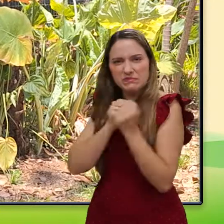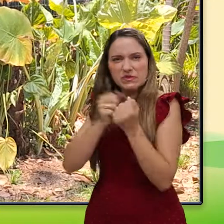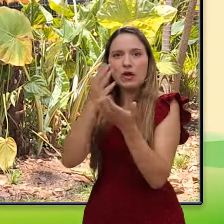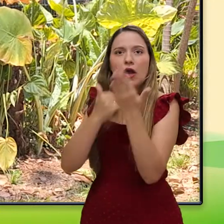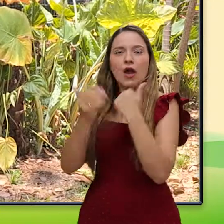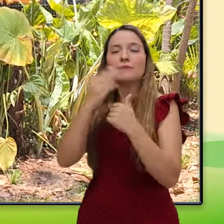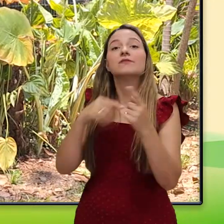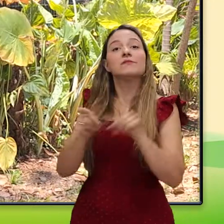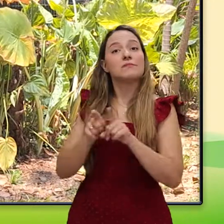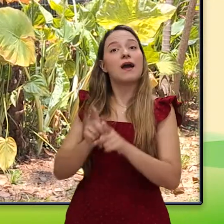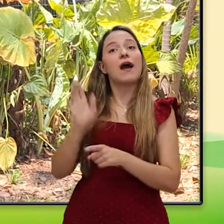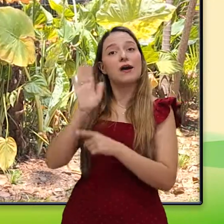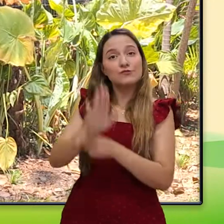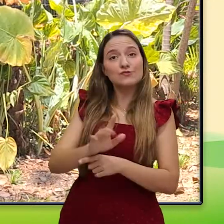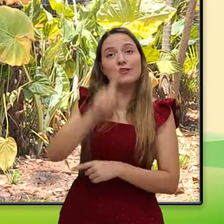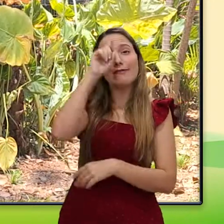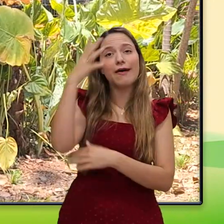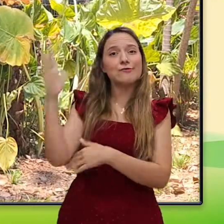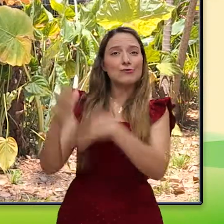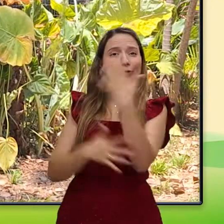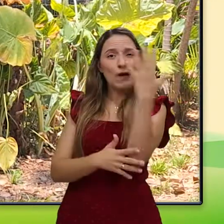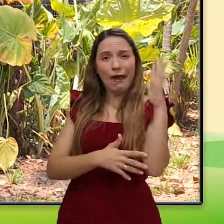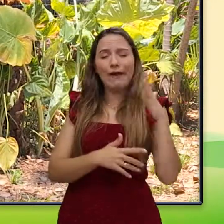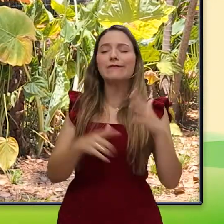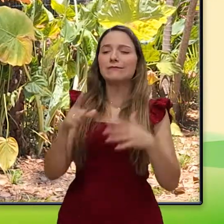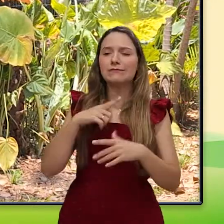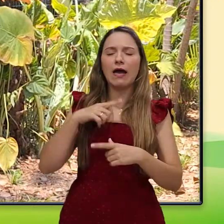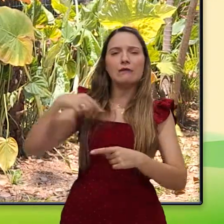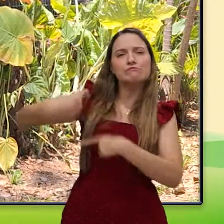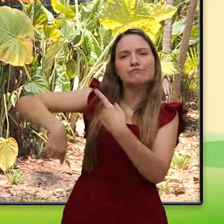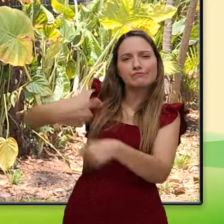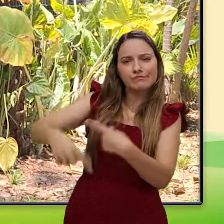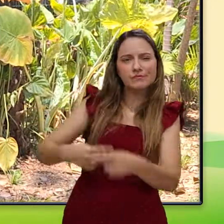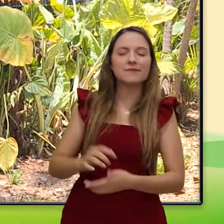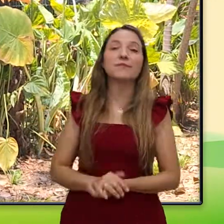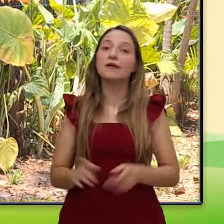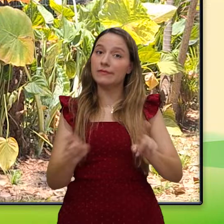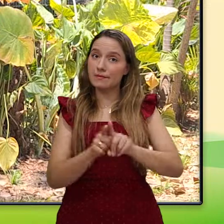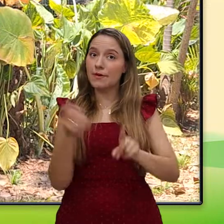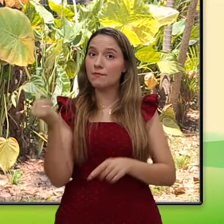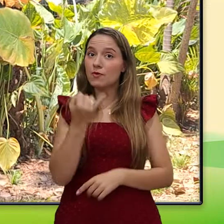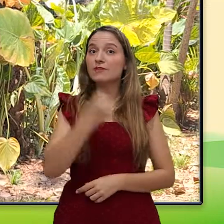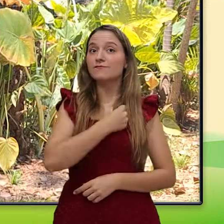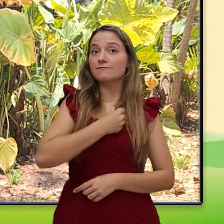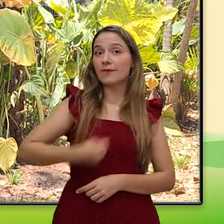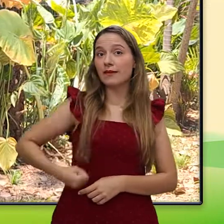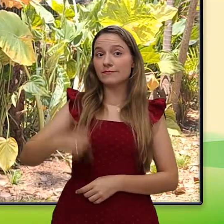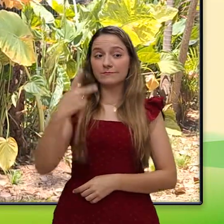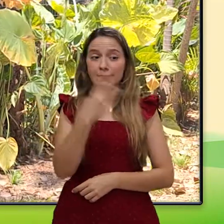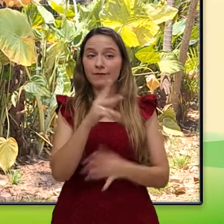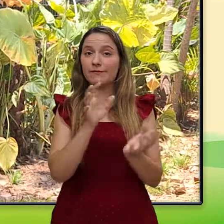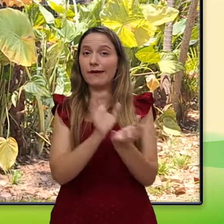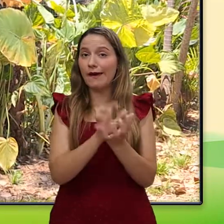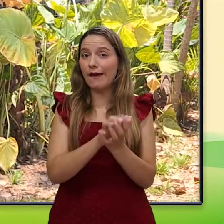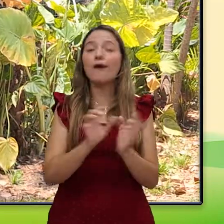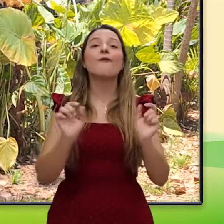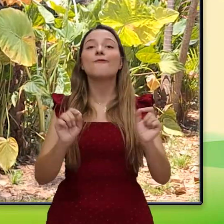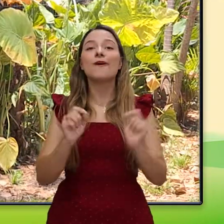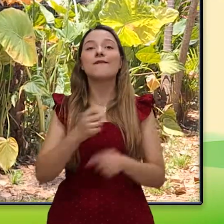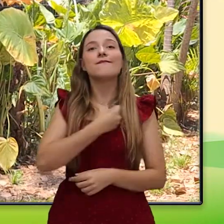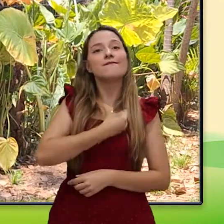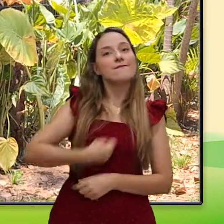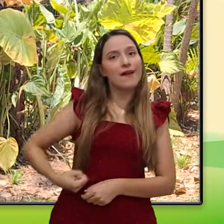animais. Então, é uma forma até de selecionar esses animais da natureza. Ah, e uma outra curiosidade também, uma outra importância, é sobre as fezes desses